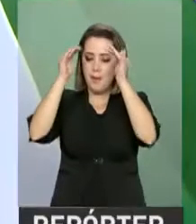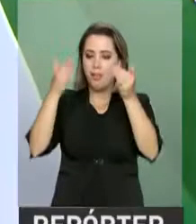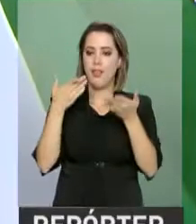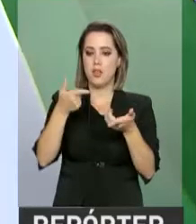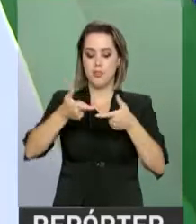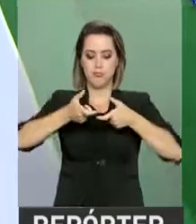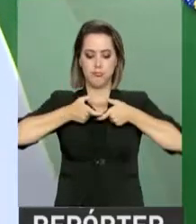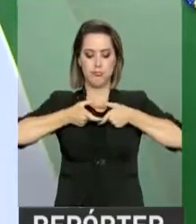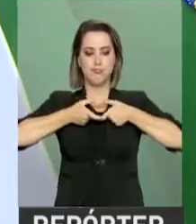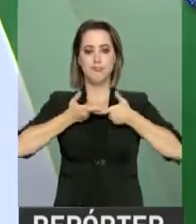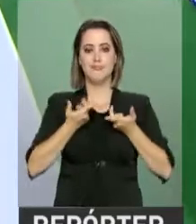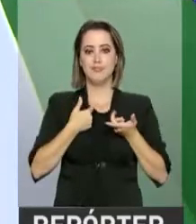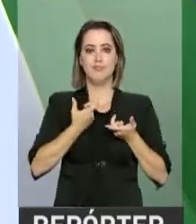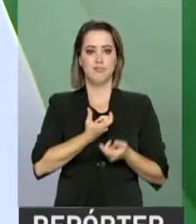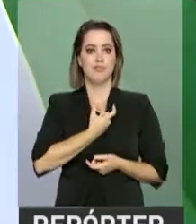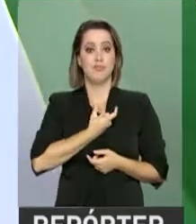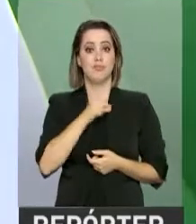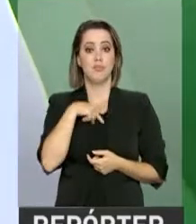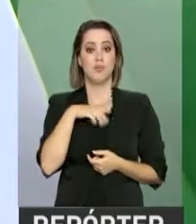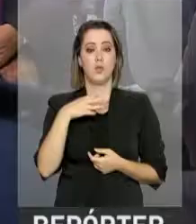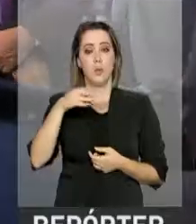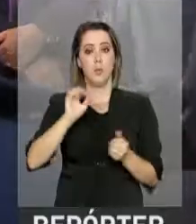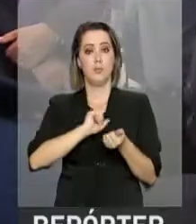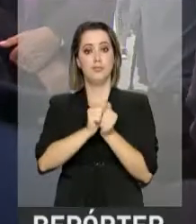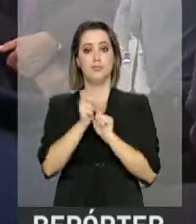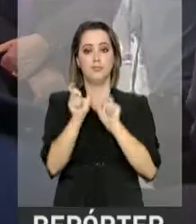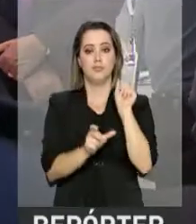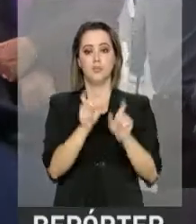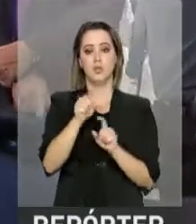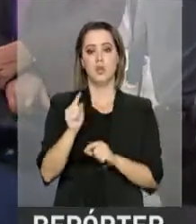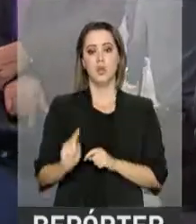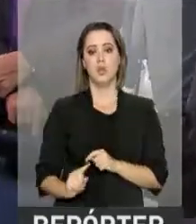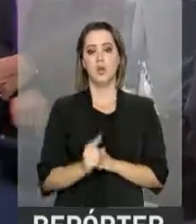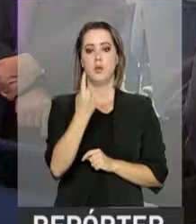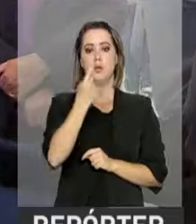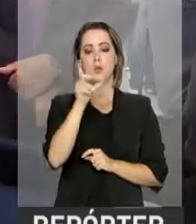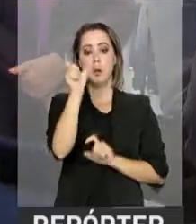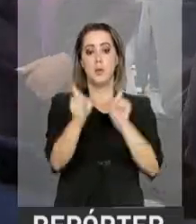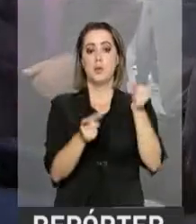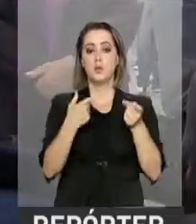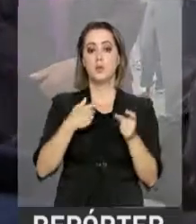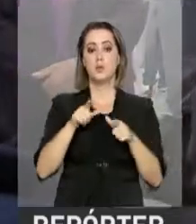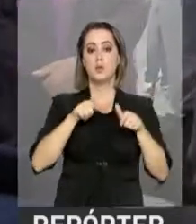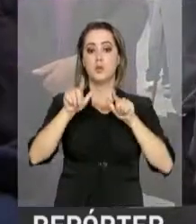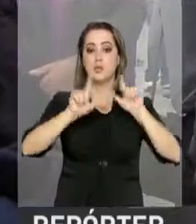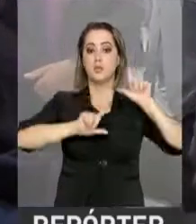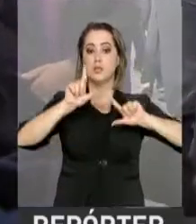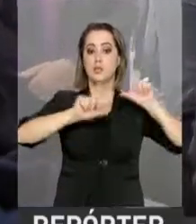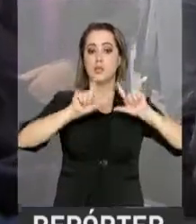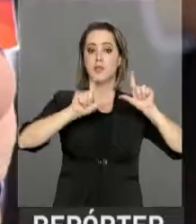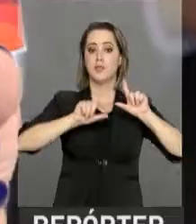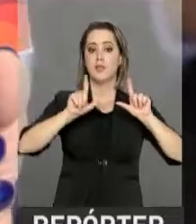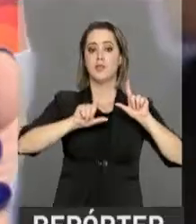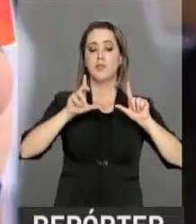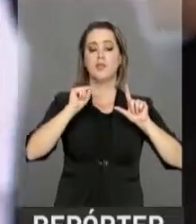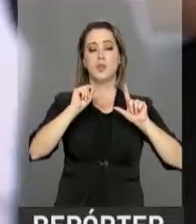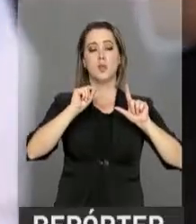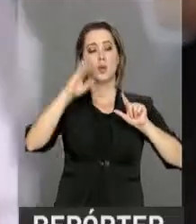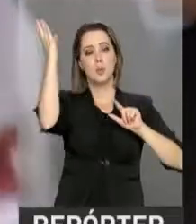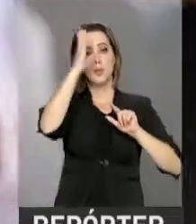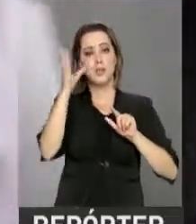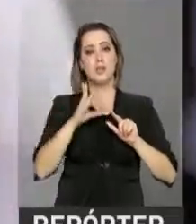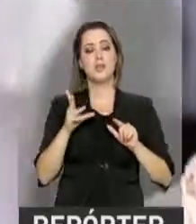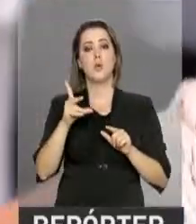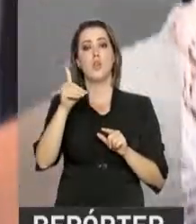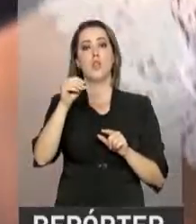com a medalha Mérito Desportivo Militar. Além de ser a única profissional da televisão brasileira com síndrome de Down, Fernanda